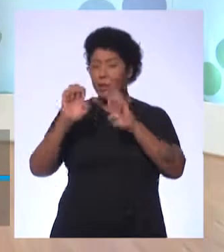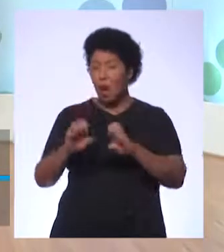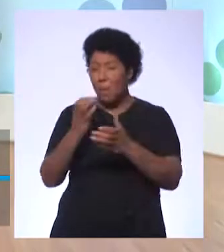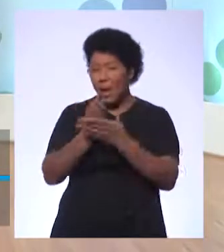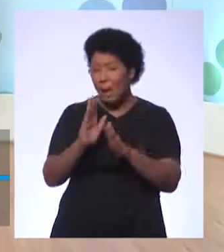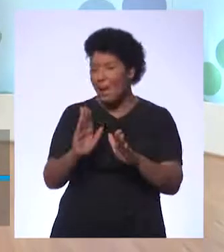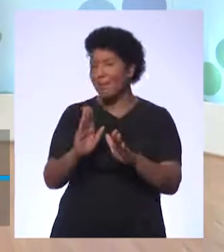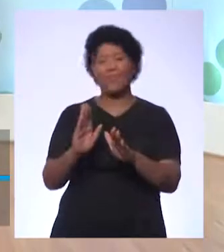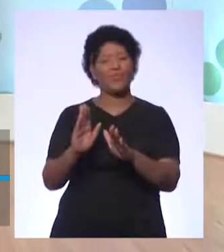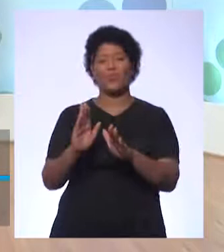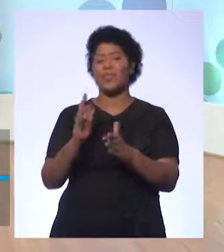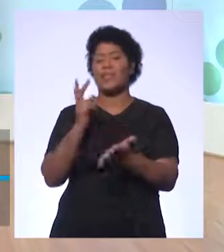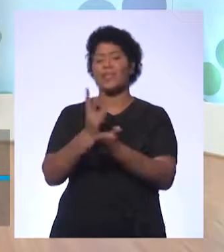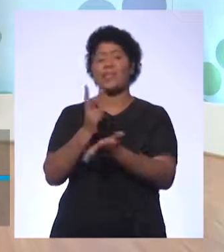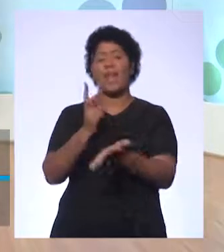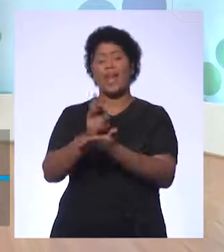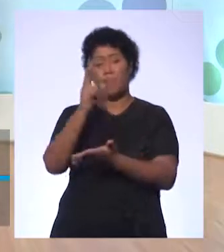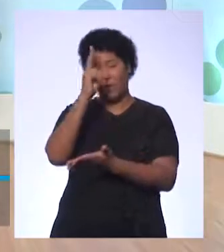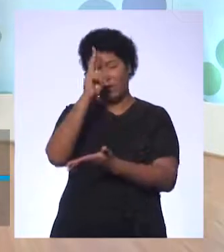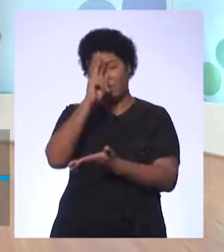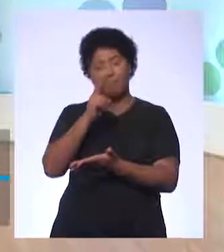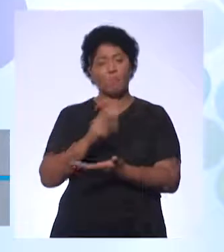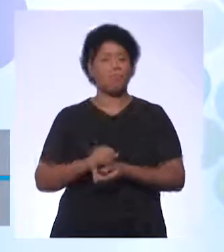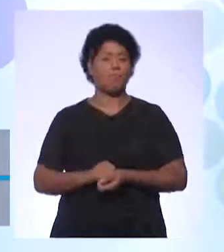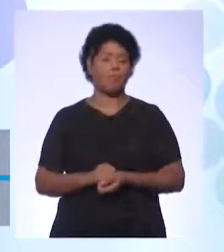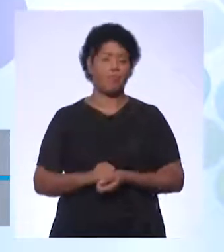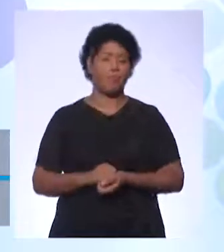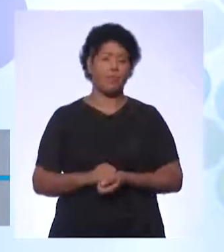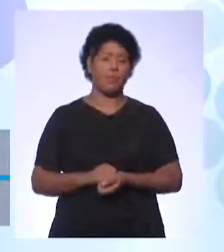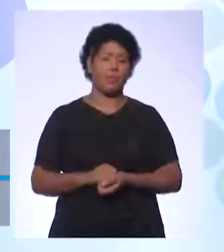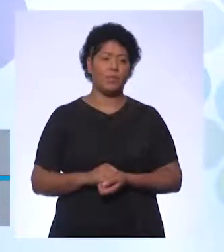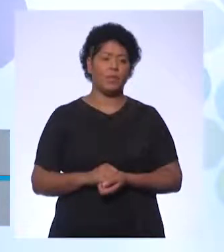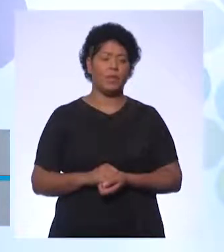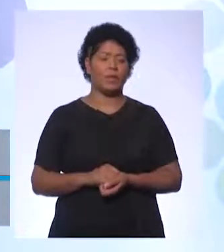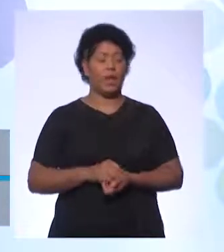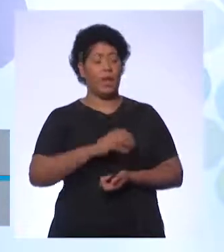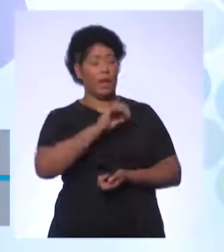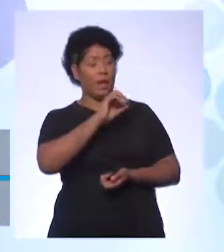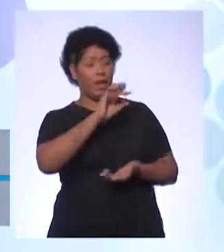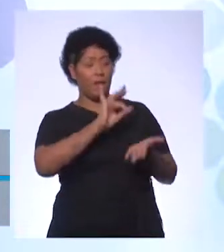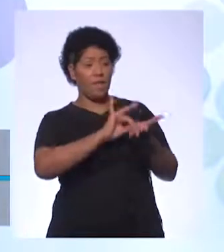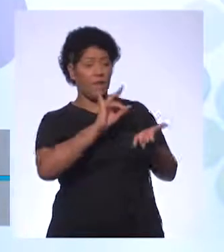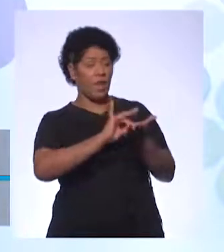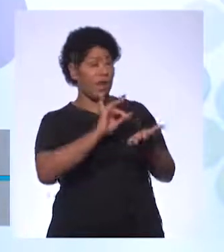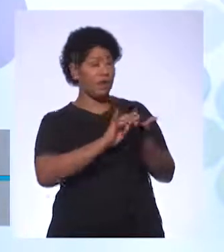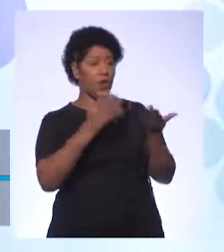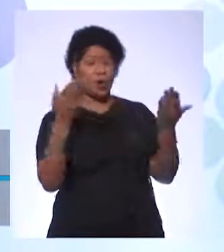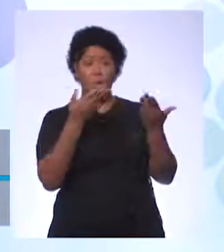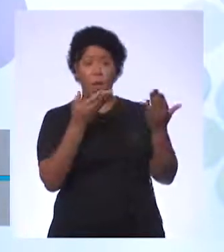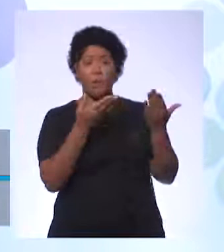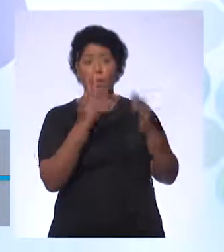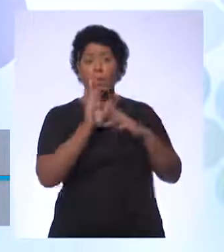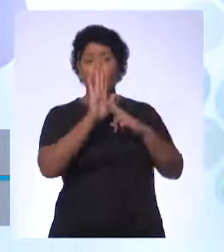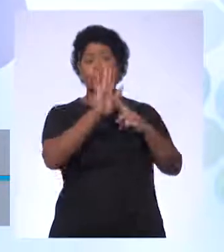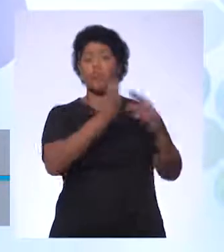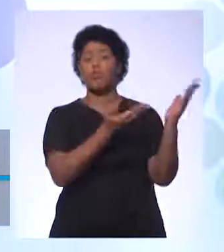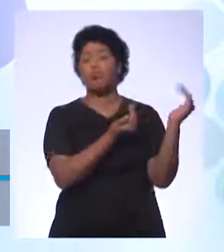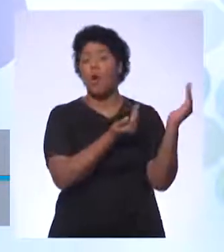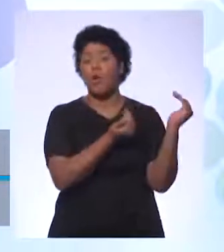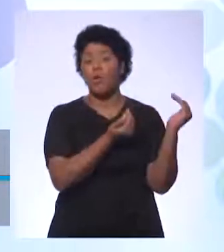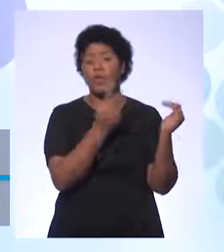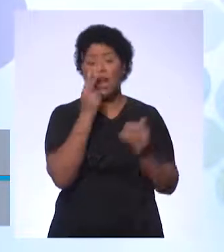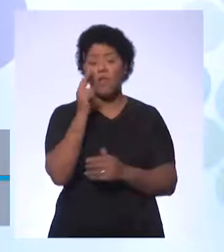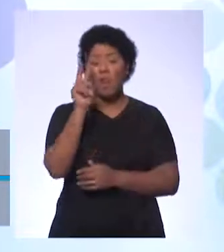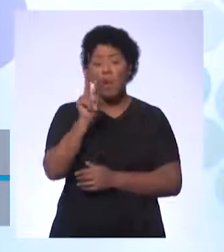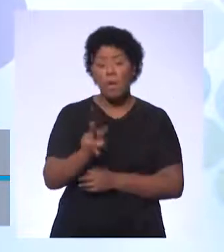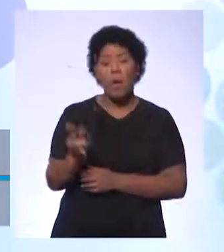adaptar os suportes, né, Pro? Exatamente. Então, assim, até na reportagem mostra, como você mencionou, jovens que estavam lá para verem essa exposição